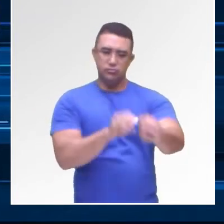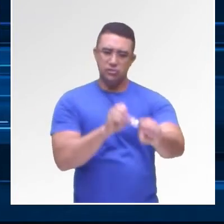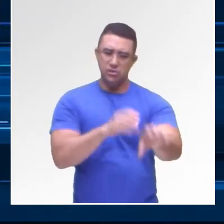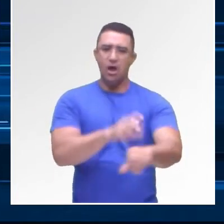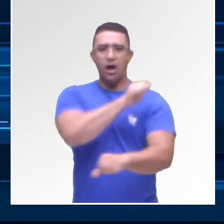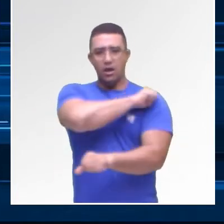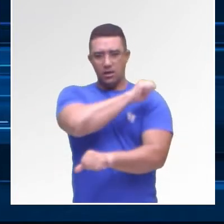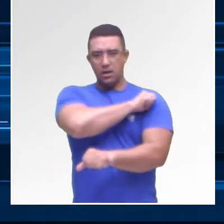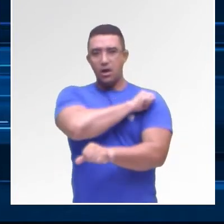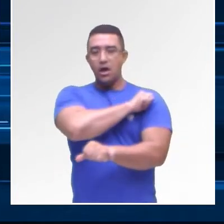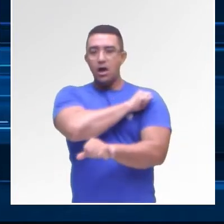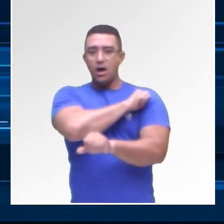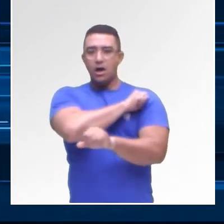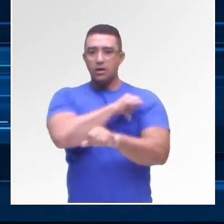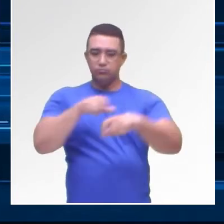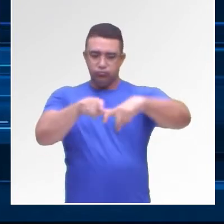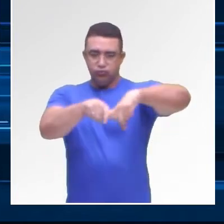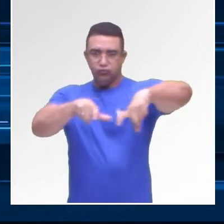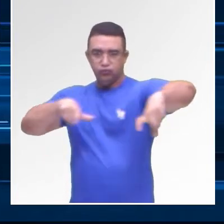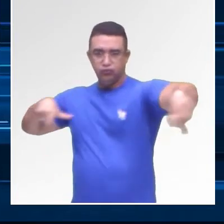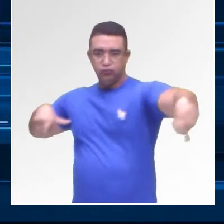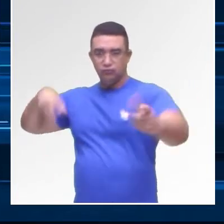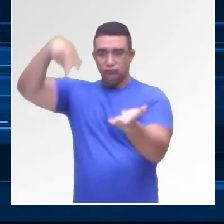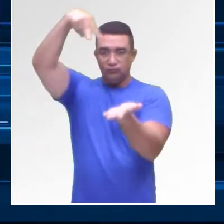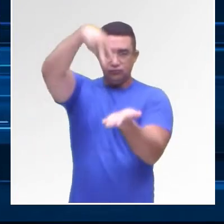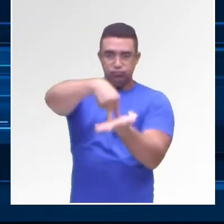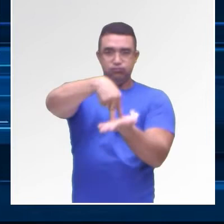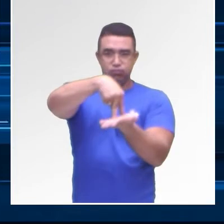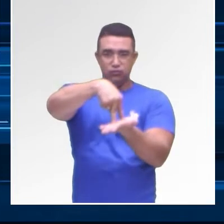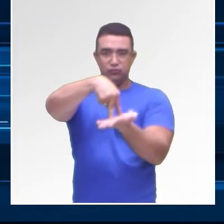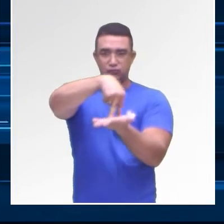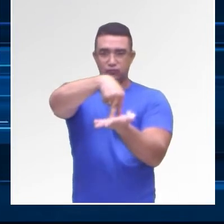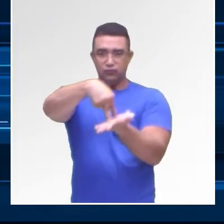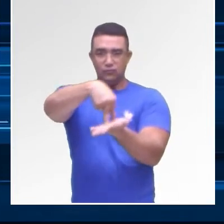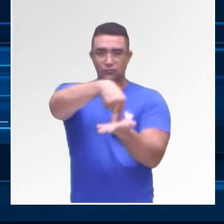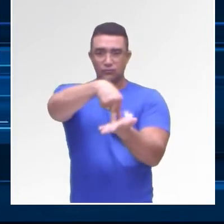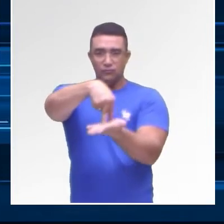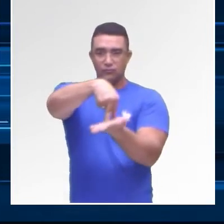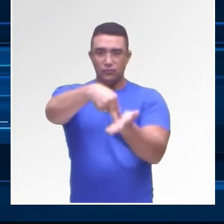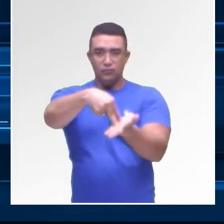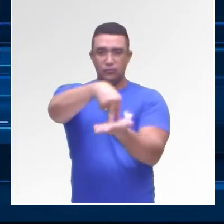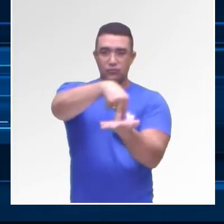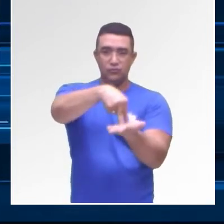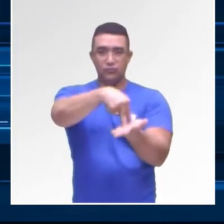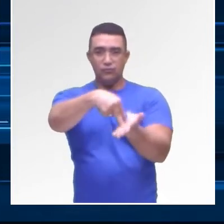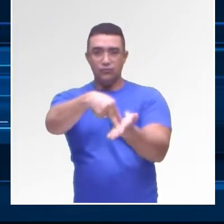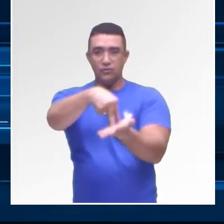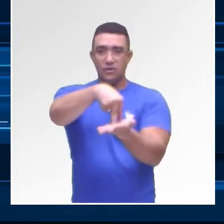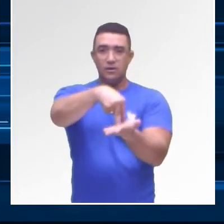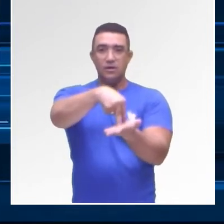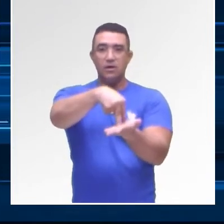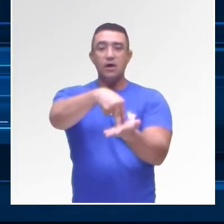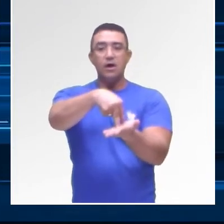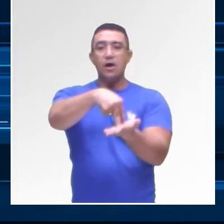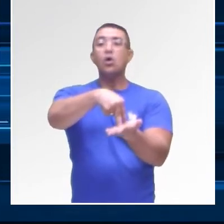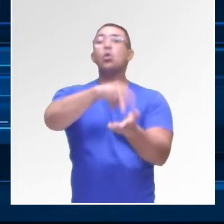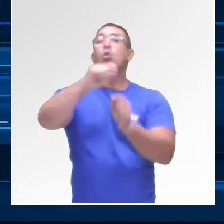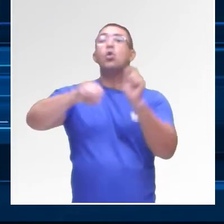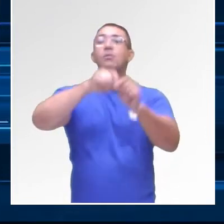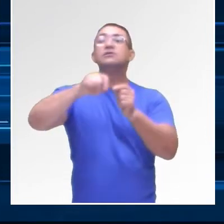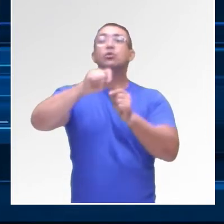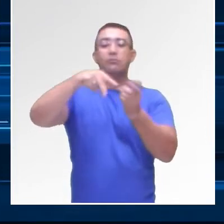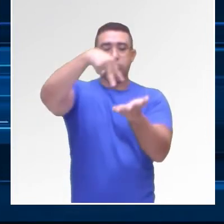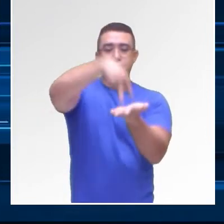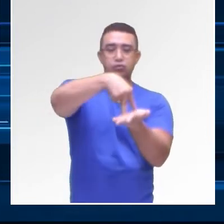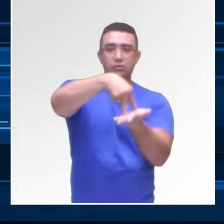subiam nas pranchas, e que eram geralmente maiores, né, para ter mais sustentação, e iam remando, porque aí,